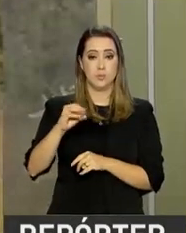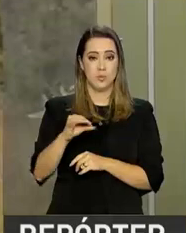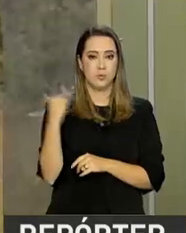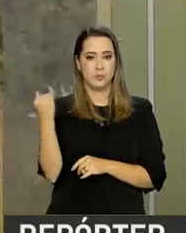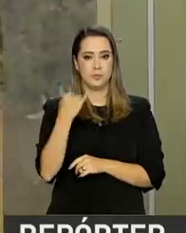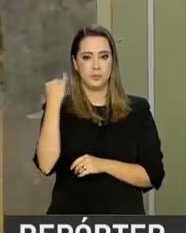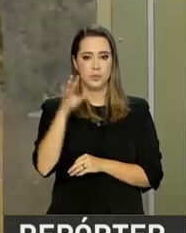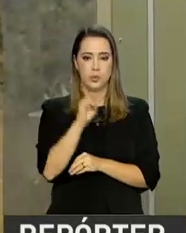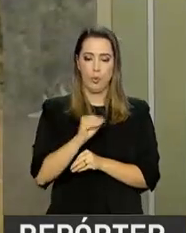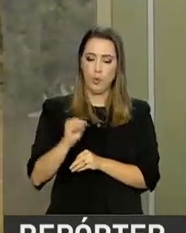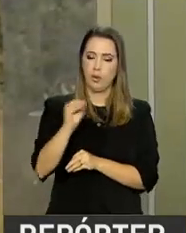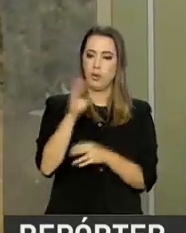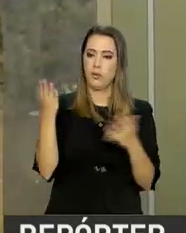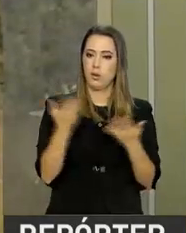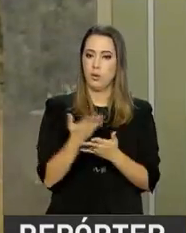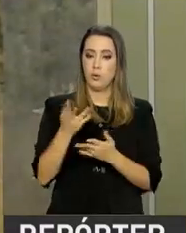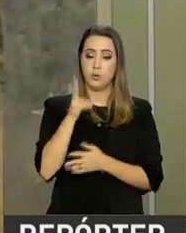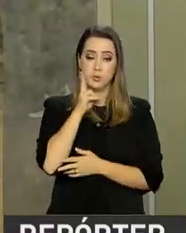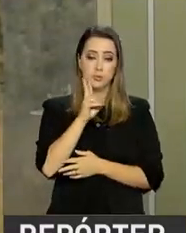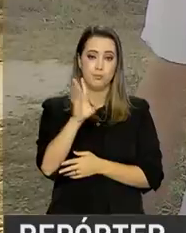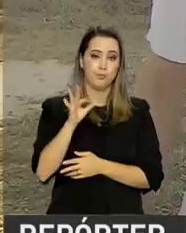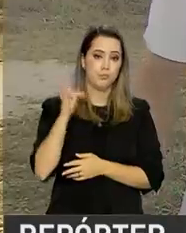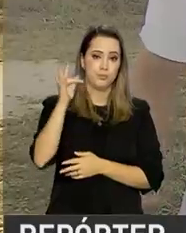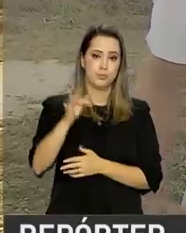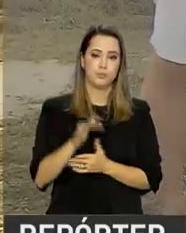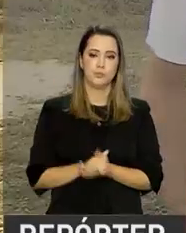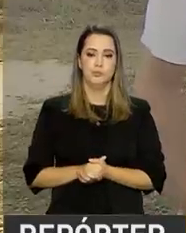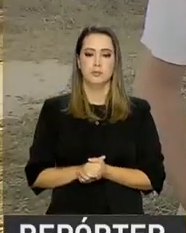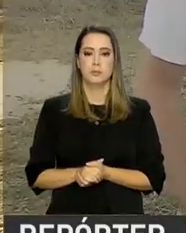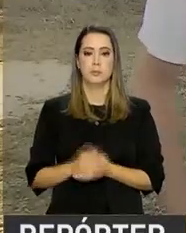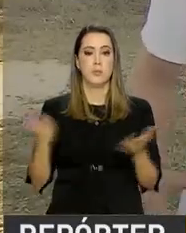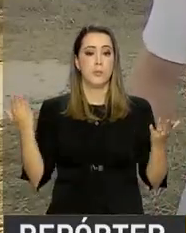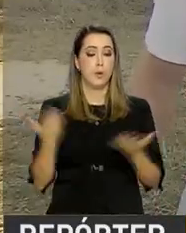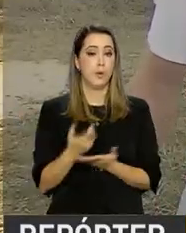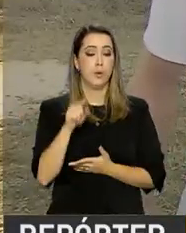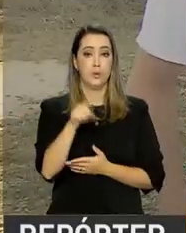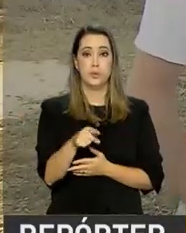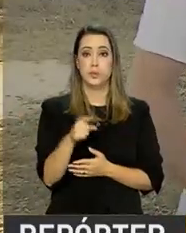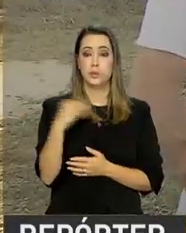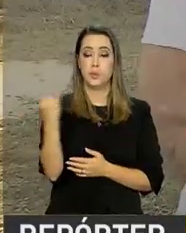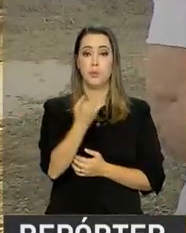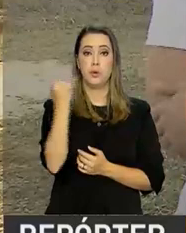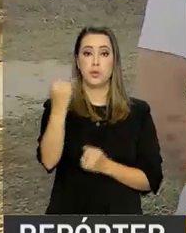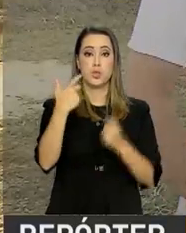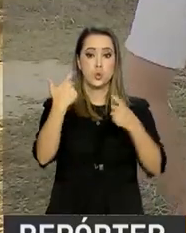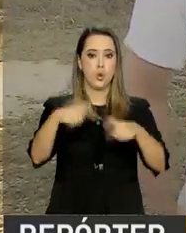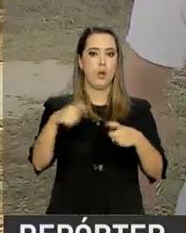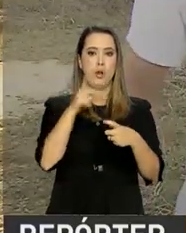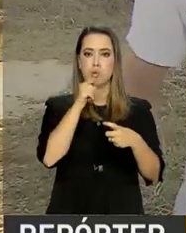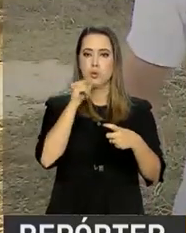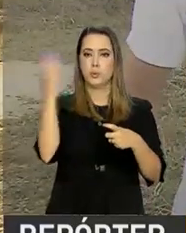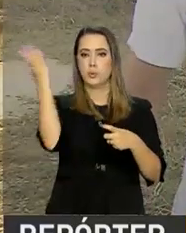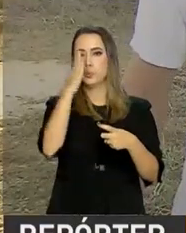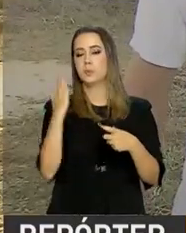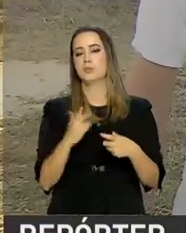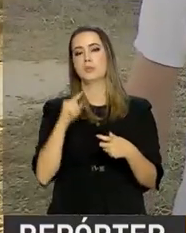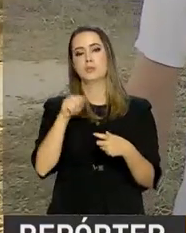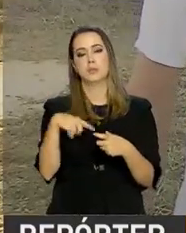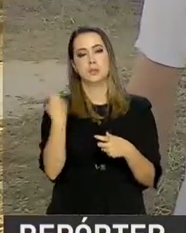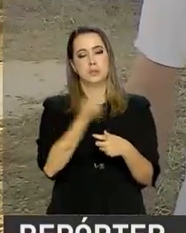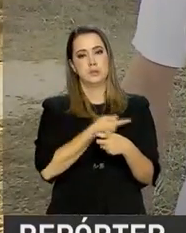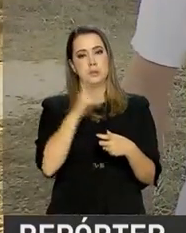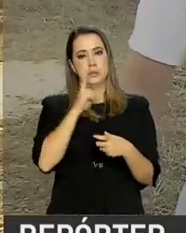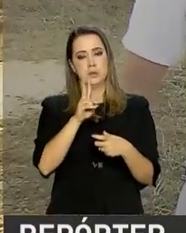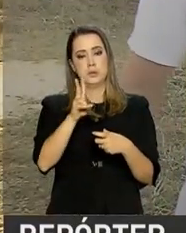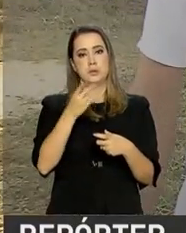de preservar agora já de olho no futuro hoje a serra da canastra um divisor de águas do brasil a gente aqui na região a gente